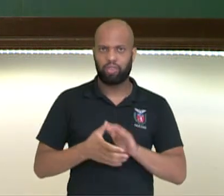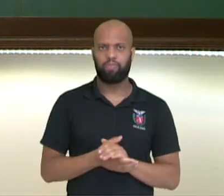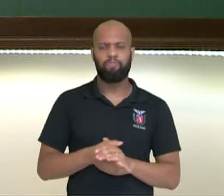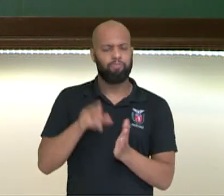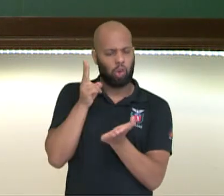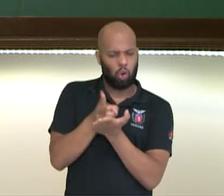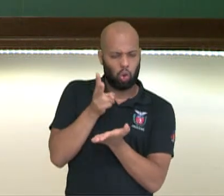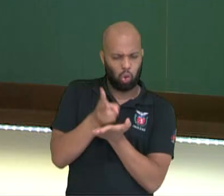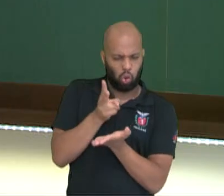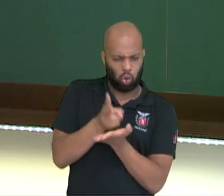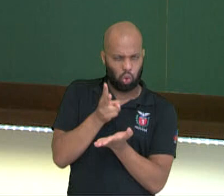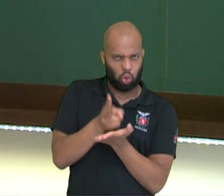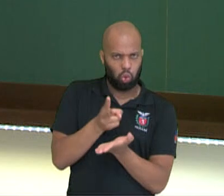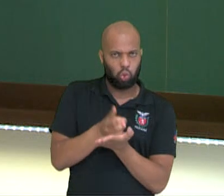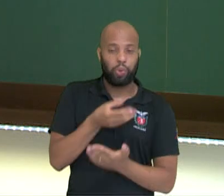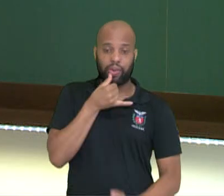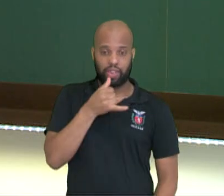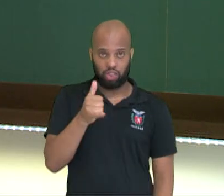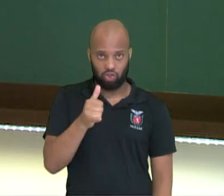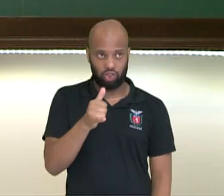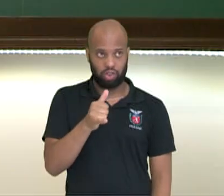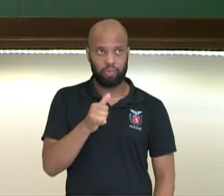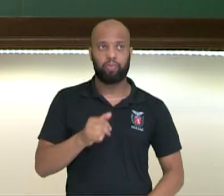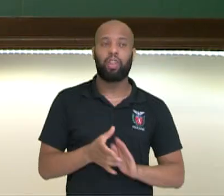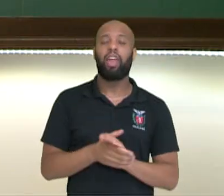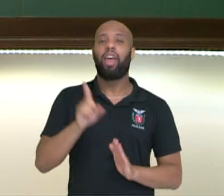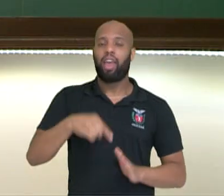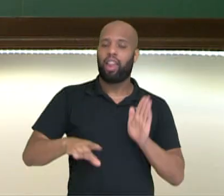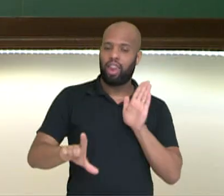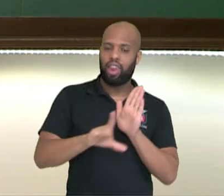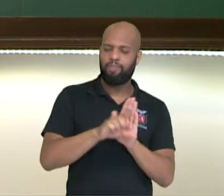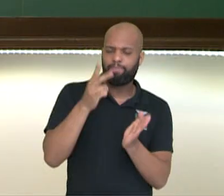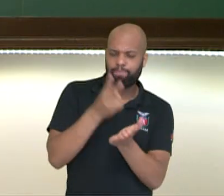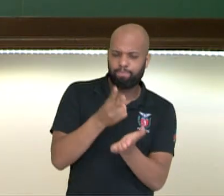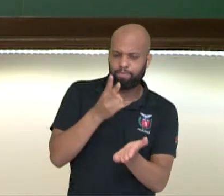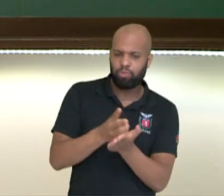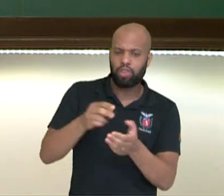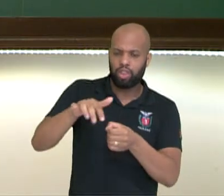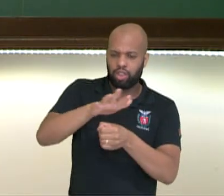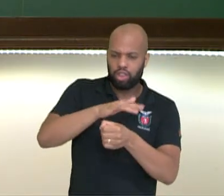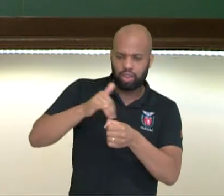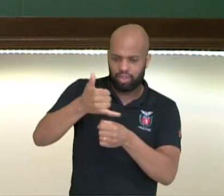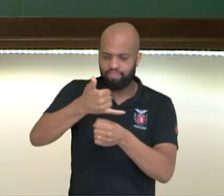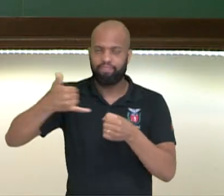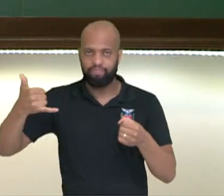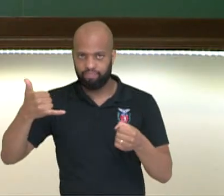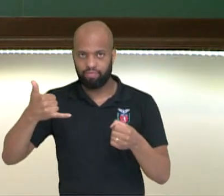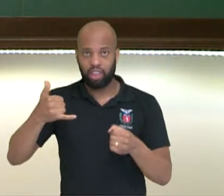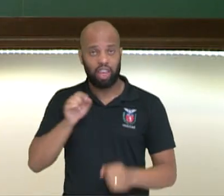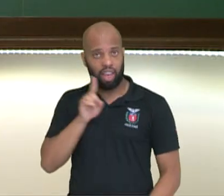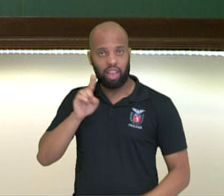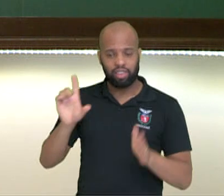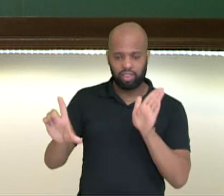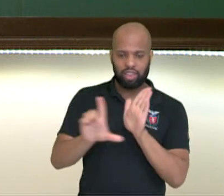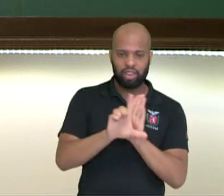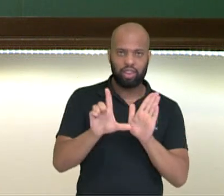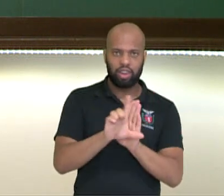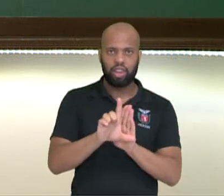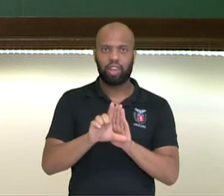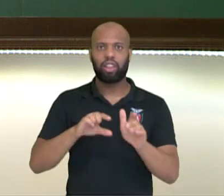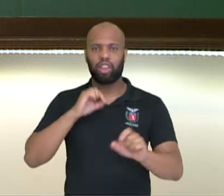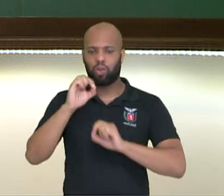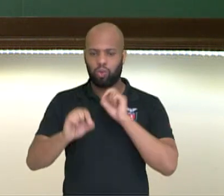energia. É a lei da conservação da carga elétrica. É ela, por exemplo, que guia os físicos no estudo